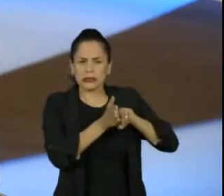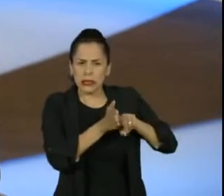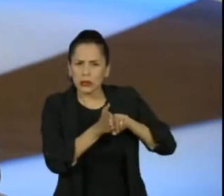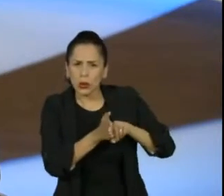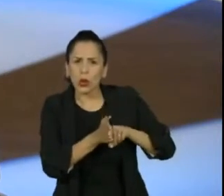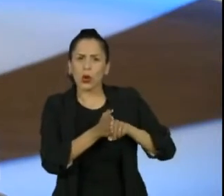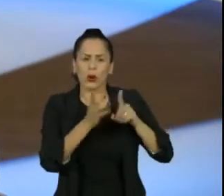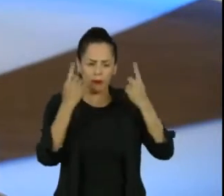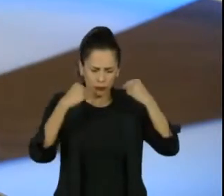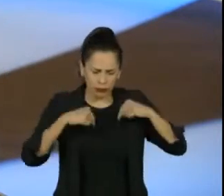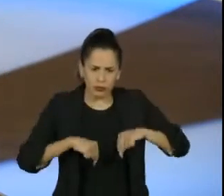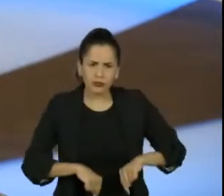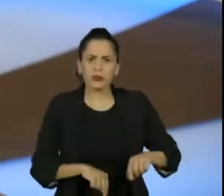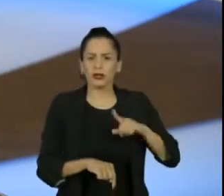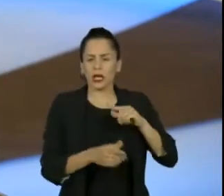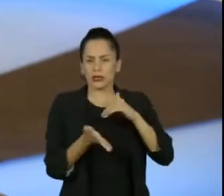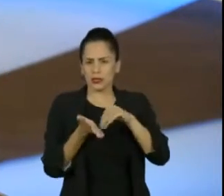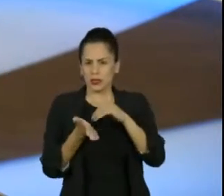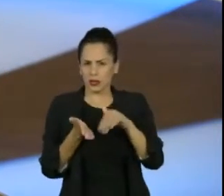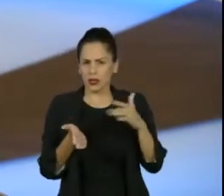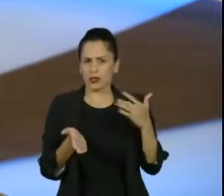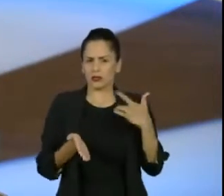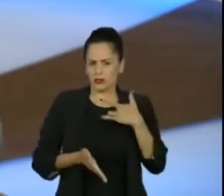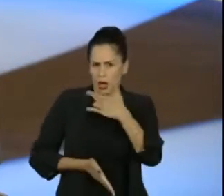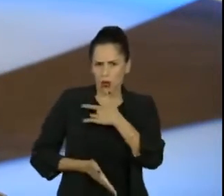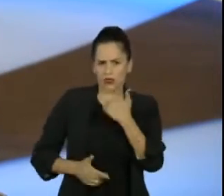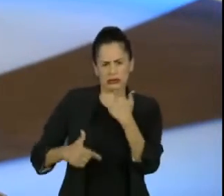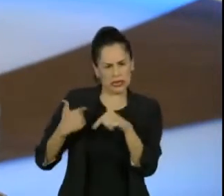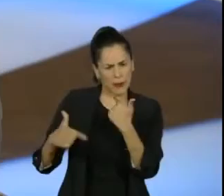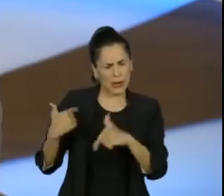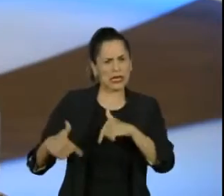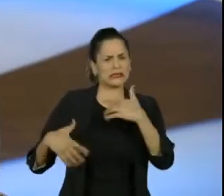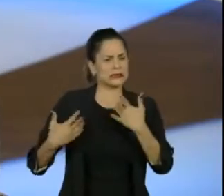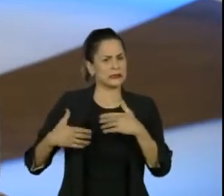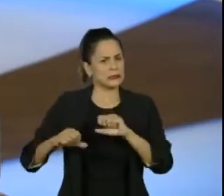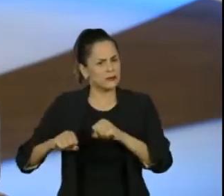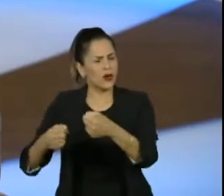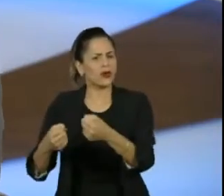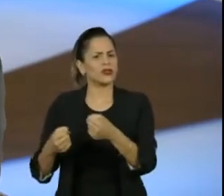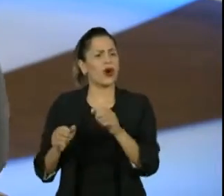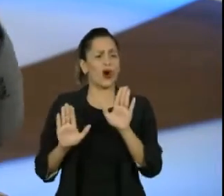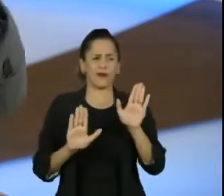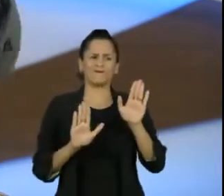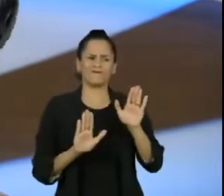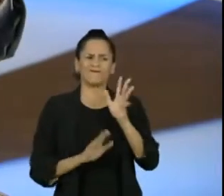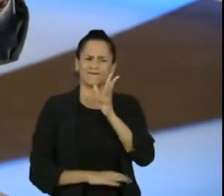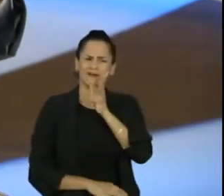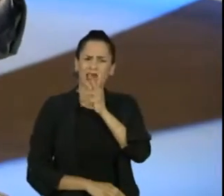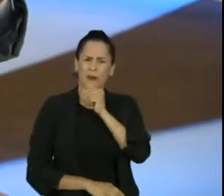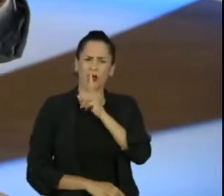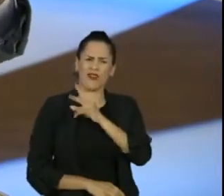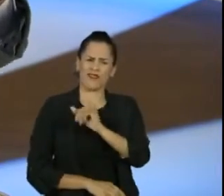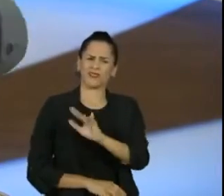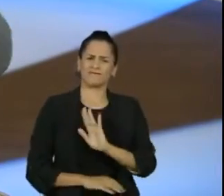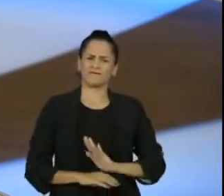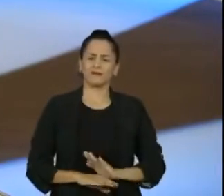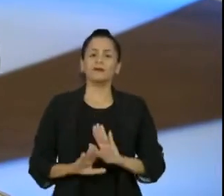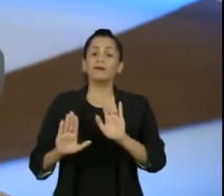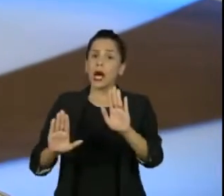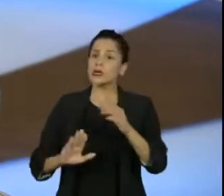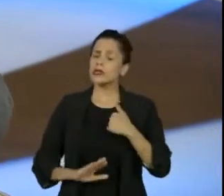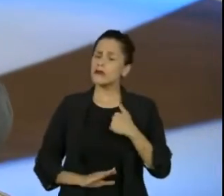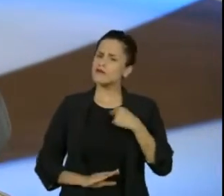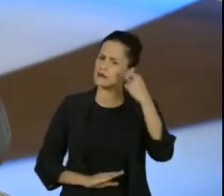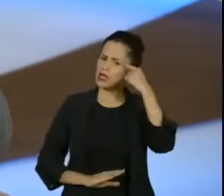voluntariamente para a nossa Secretaria de Saúde, o secretário de Saúde falou, gente, isso vai demorar mais. Mas eu sou um otimista. Eu falei, eles não